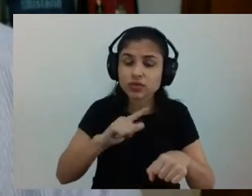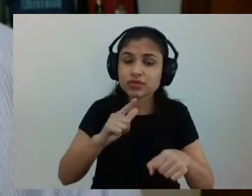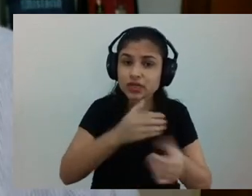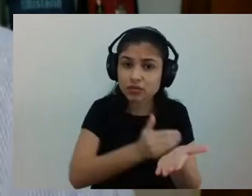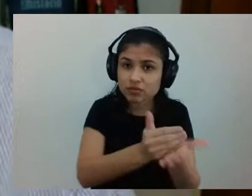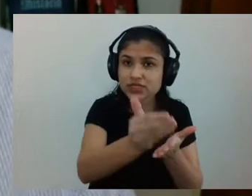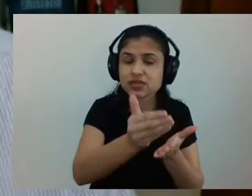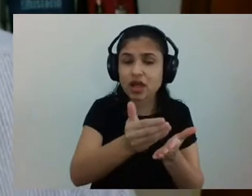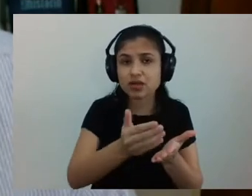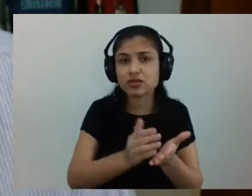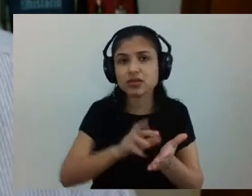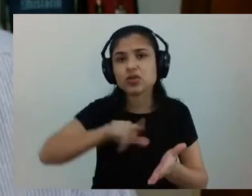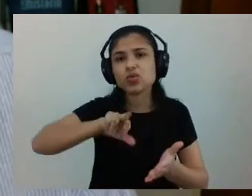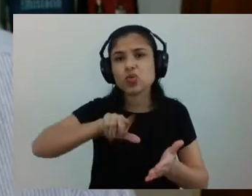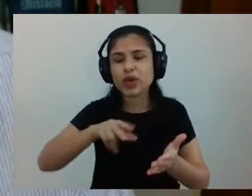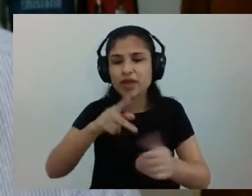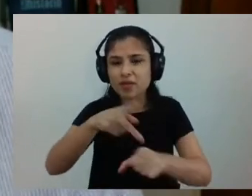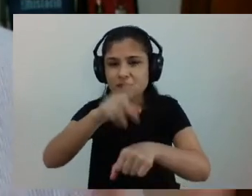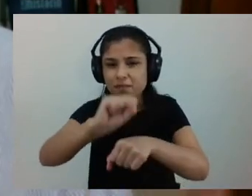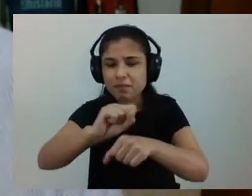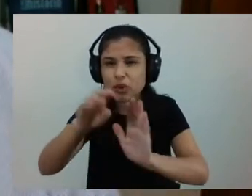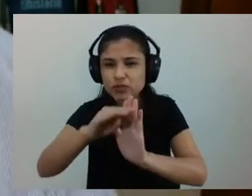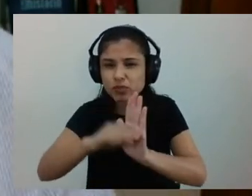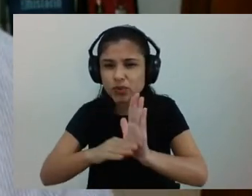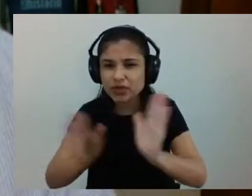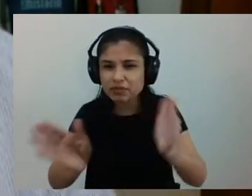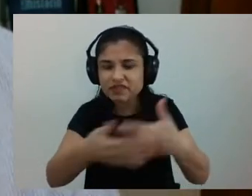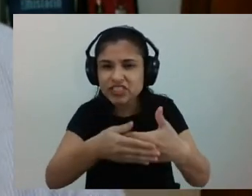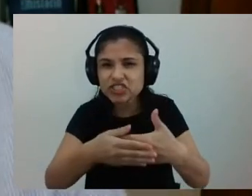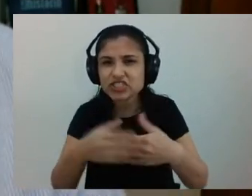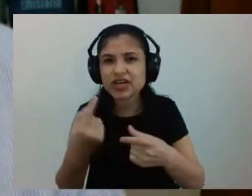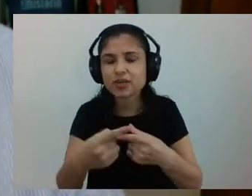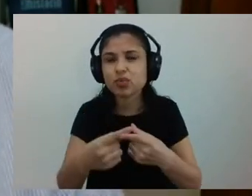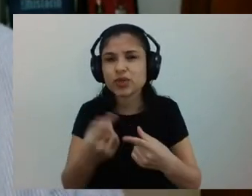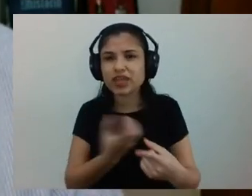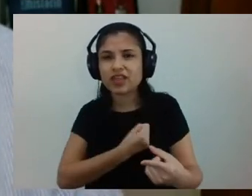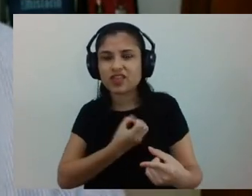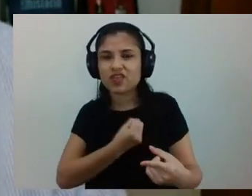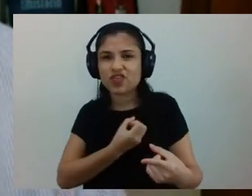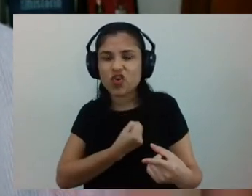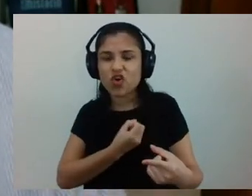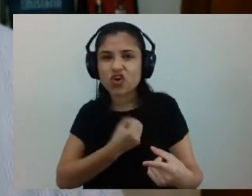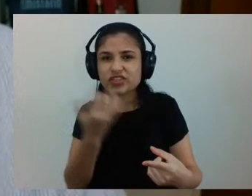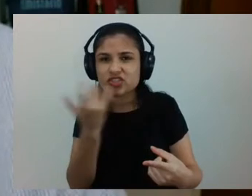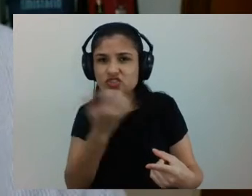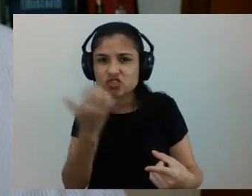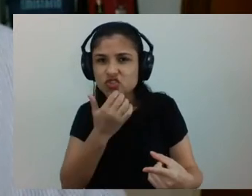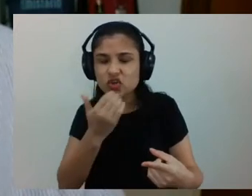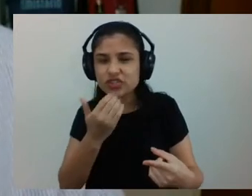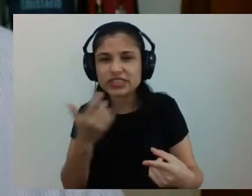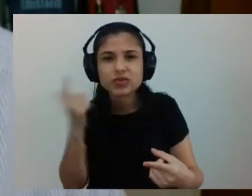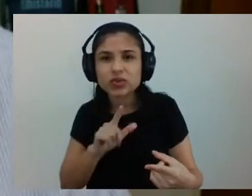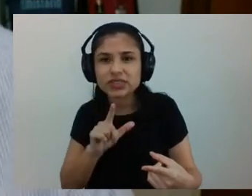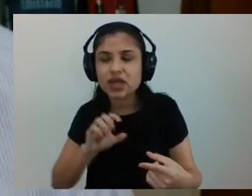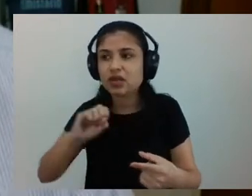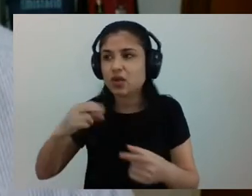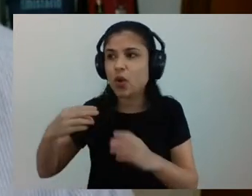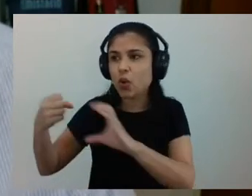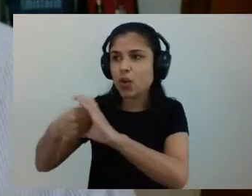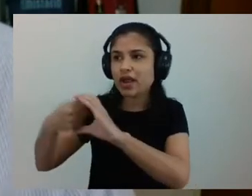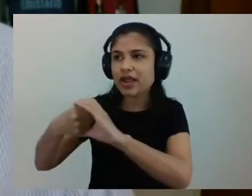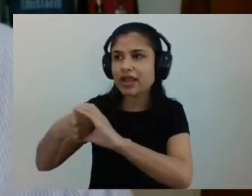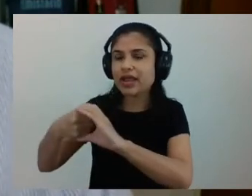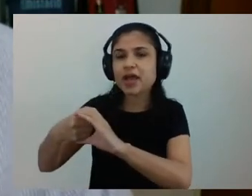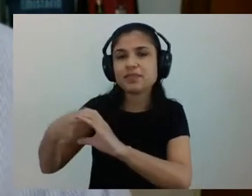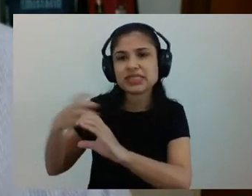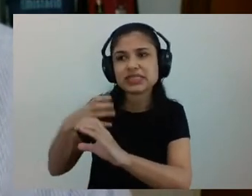que fechar programas de pós-graduação porque não atingem a nota, ou os critérios ou como a CAPES quer. A universidade